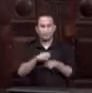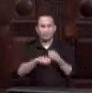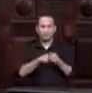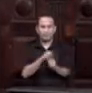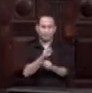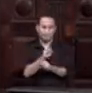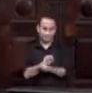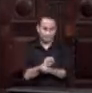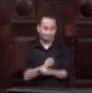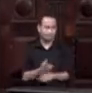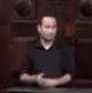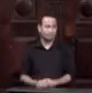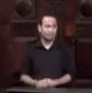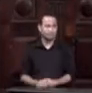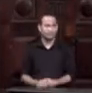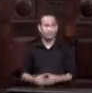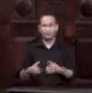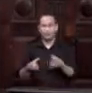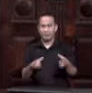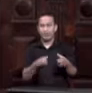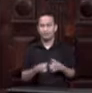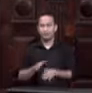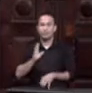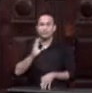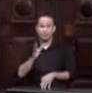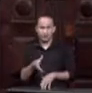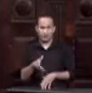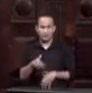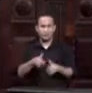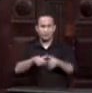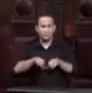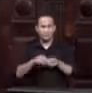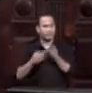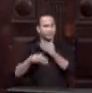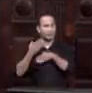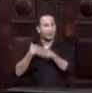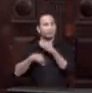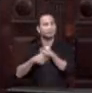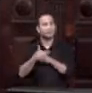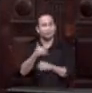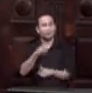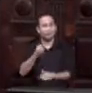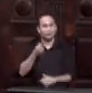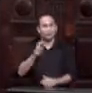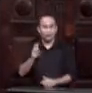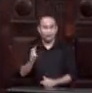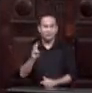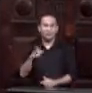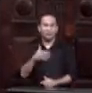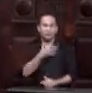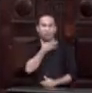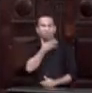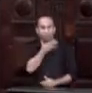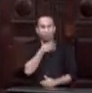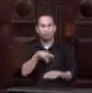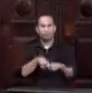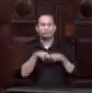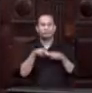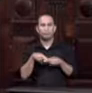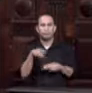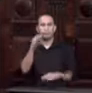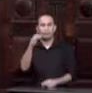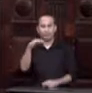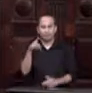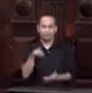teto. Áreas que já estão, desde 2015, sendo sufocadas pelo teto